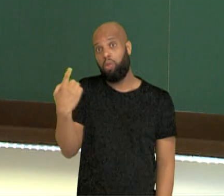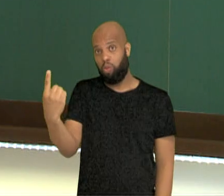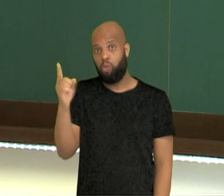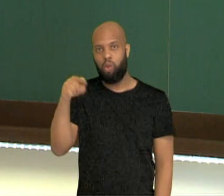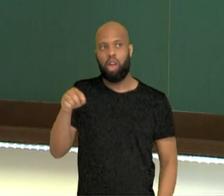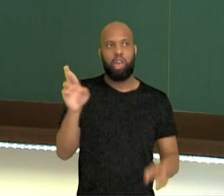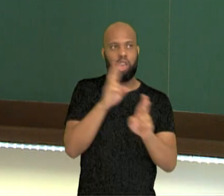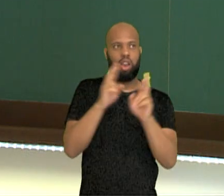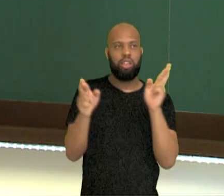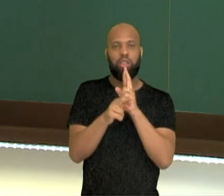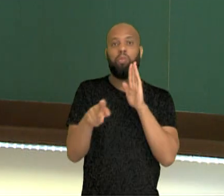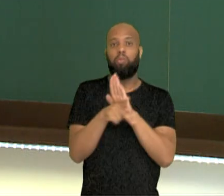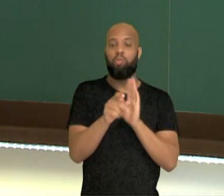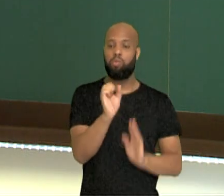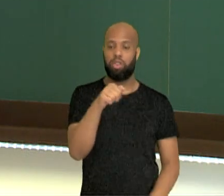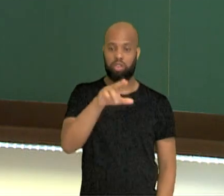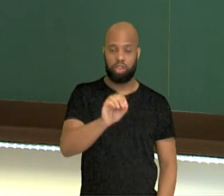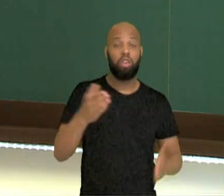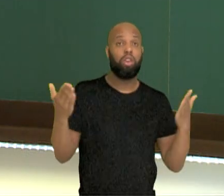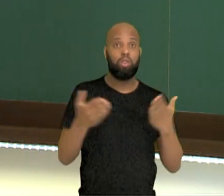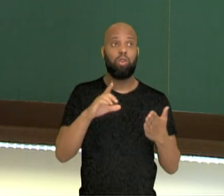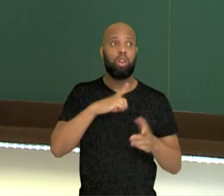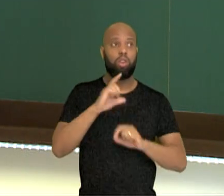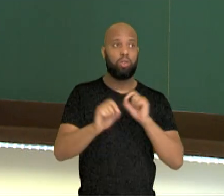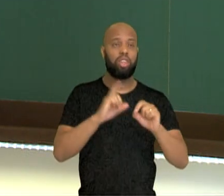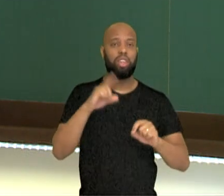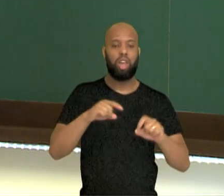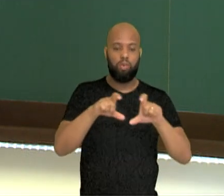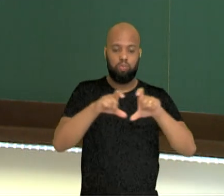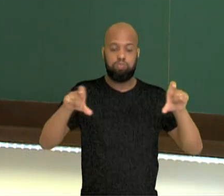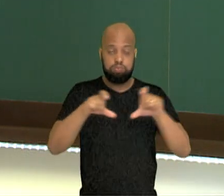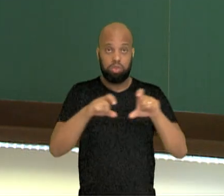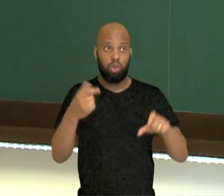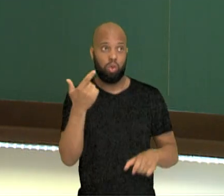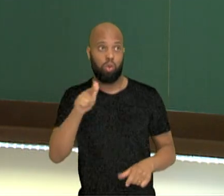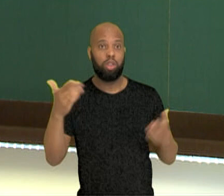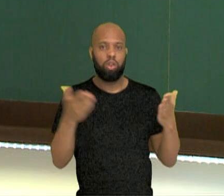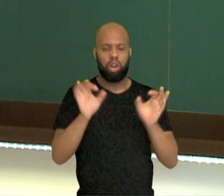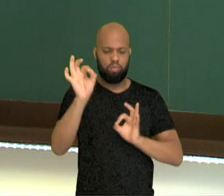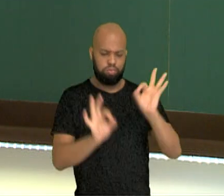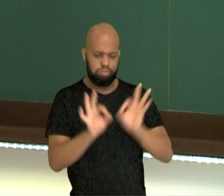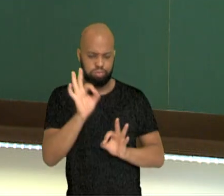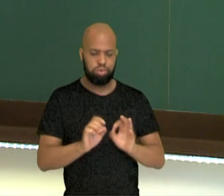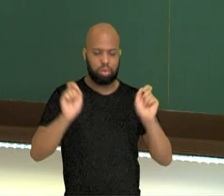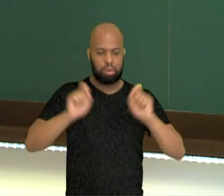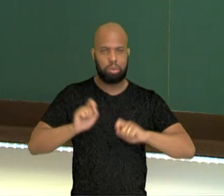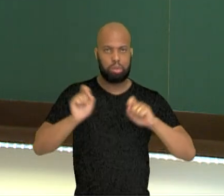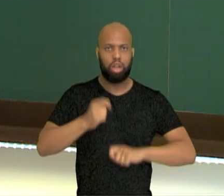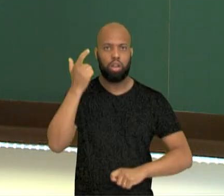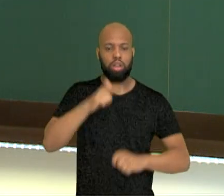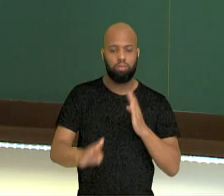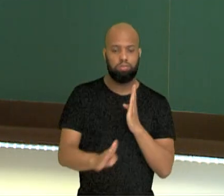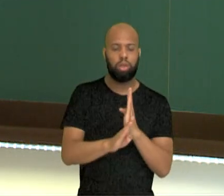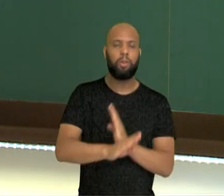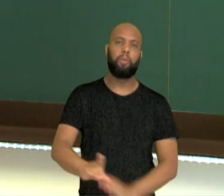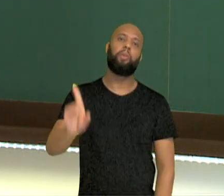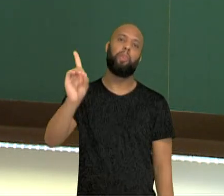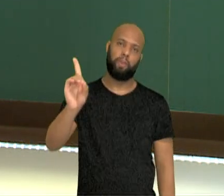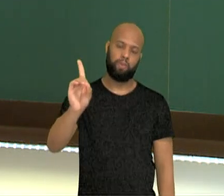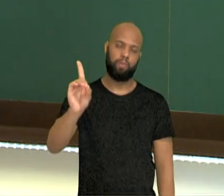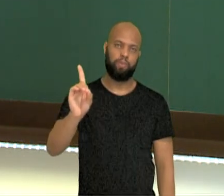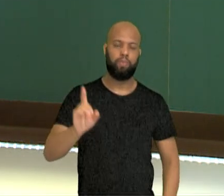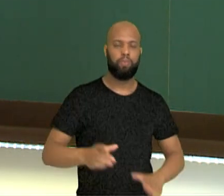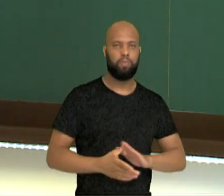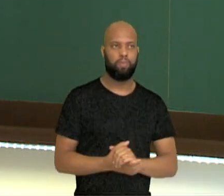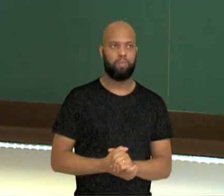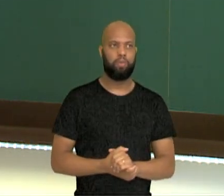seno, nós teremos aqui mais uma equaçãozinha que vai me possibilitar determinar o valor do último parâmetro, que é o